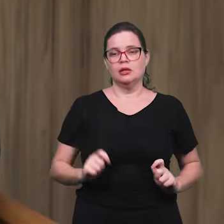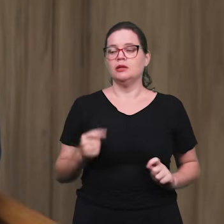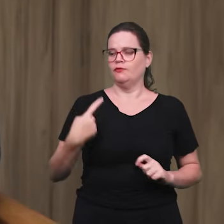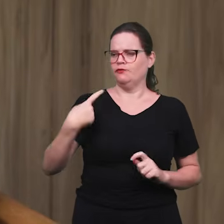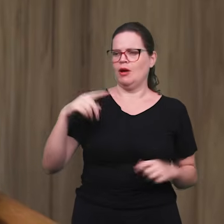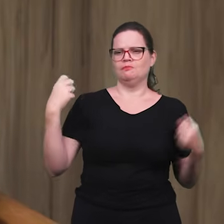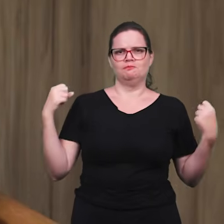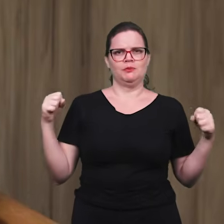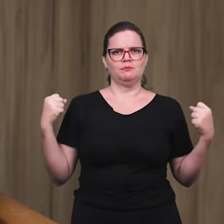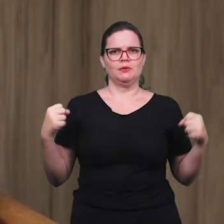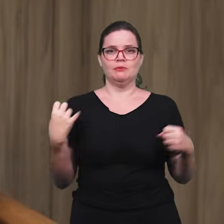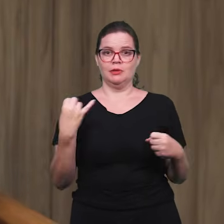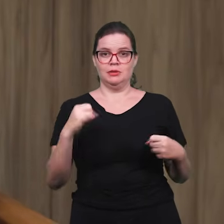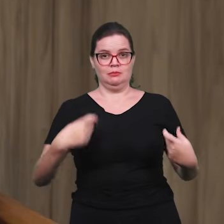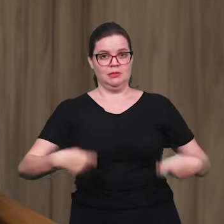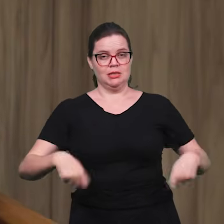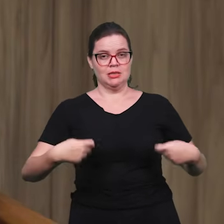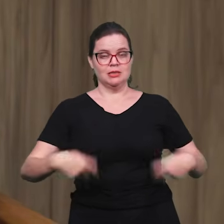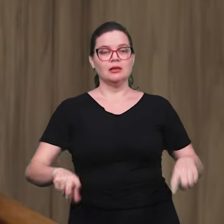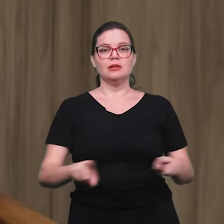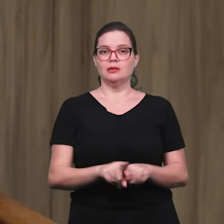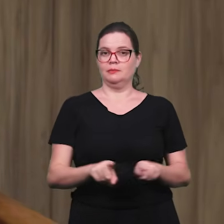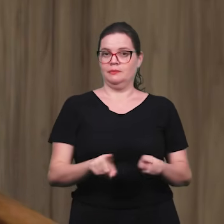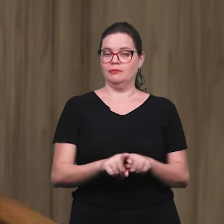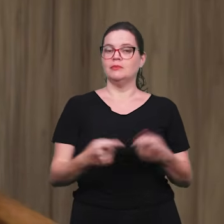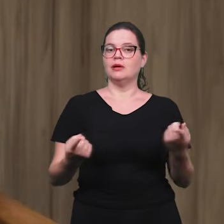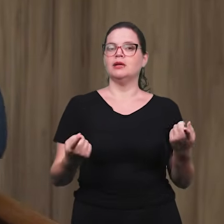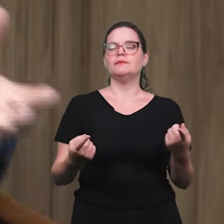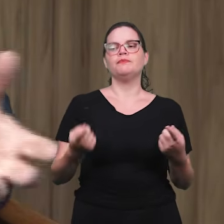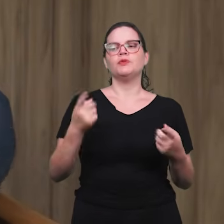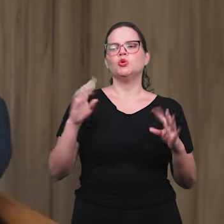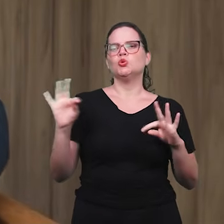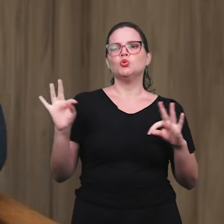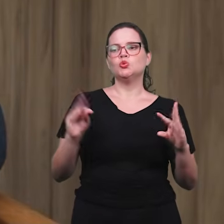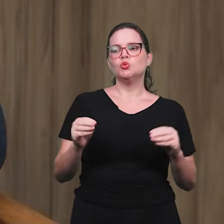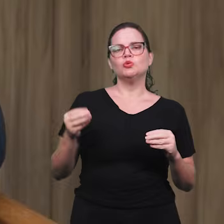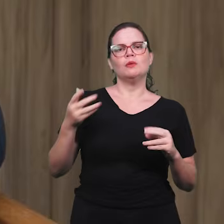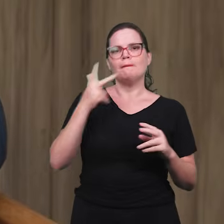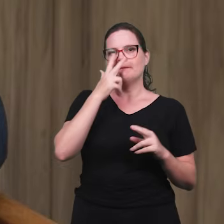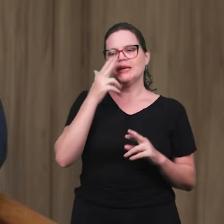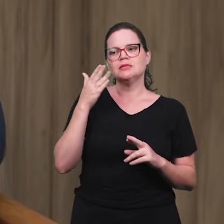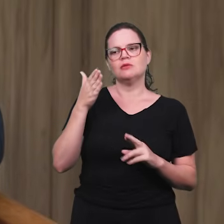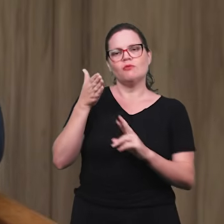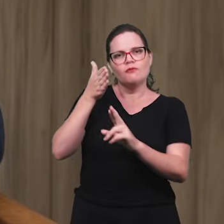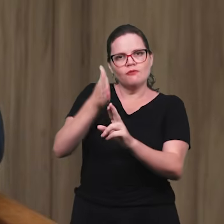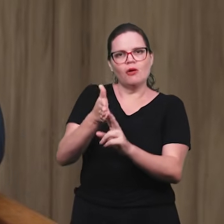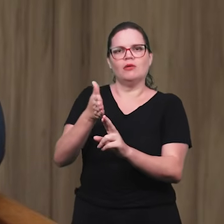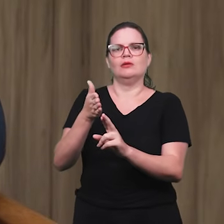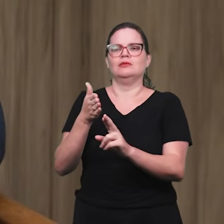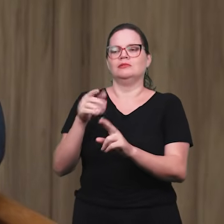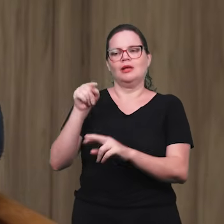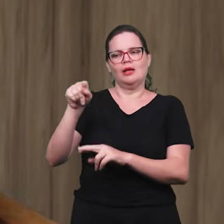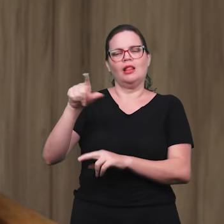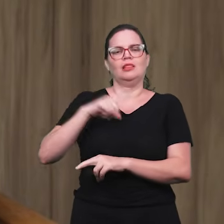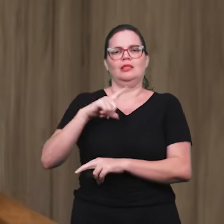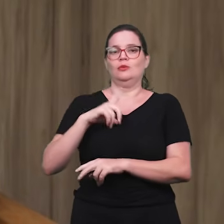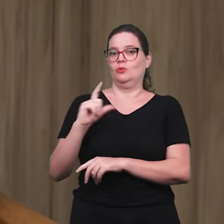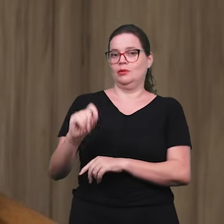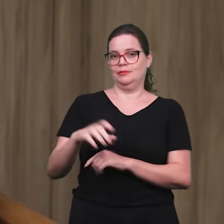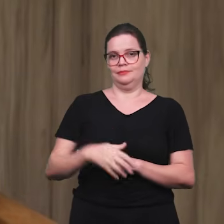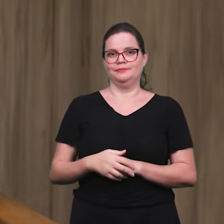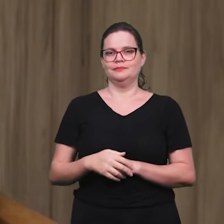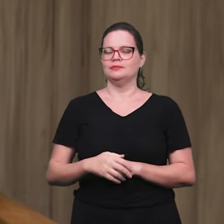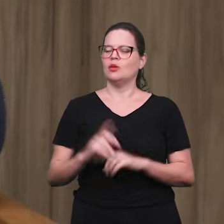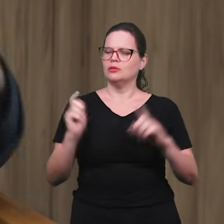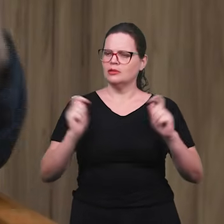uma atividade física quando necessário, direcionada àquilo que ele tem. Então, tudo isso são mecanismos que a gente